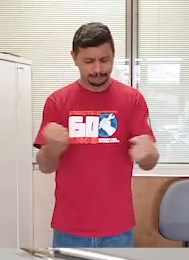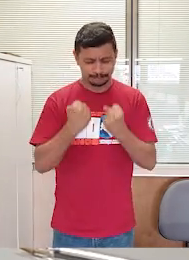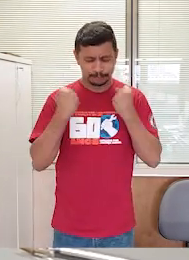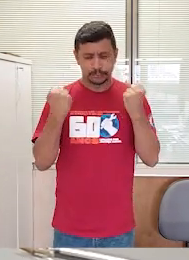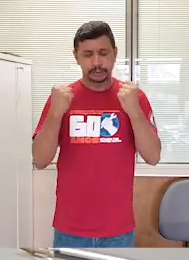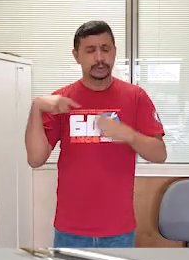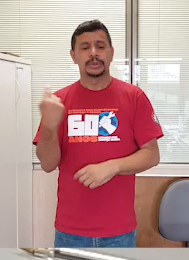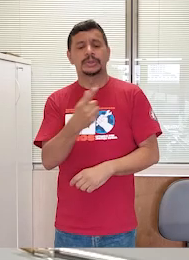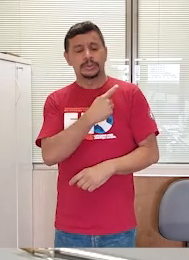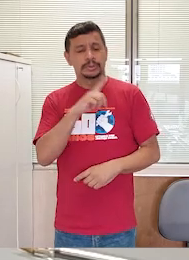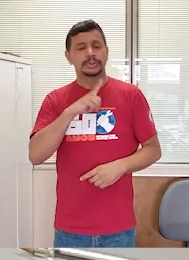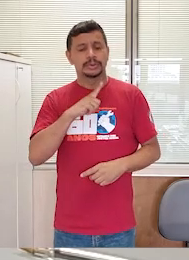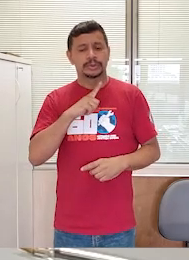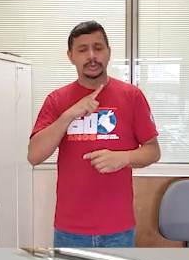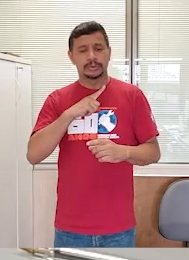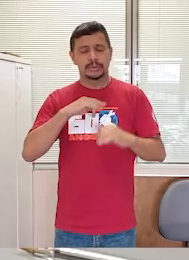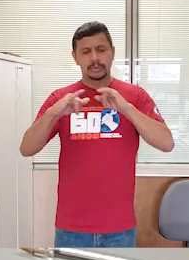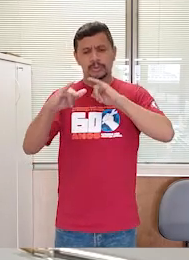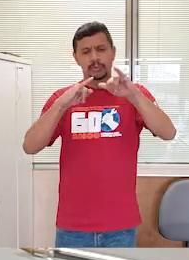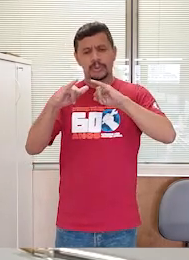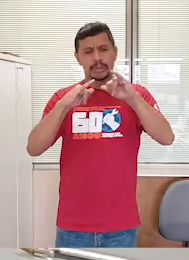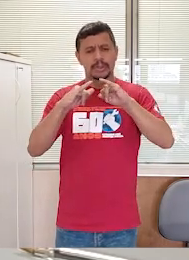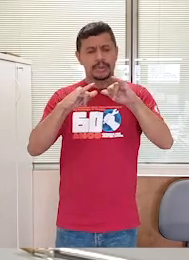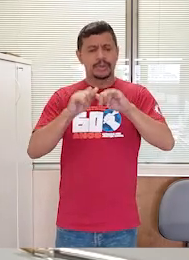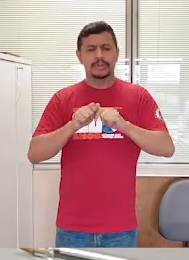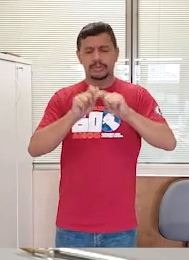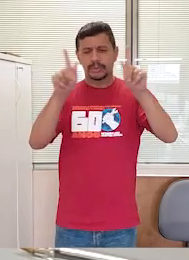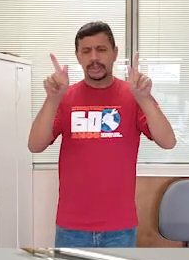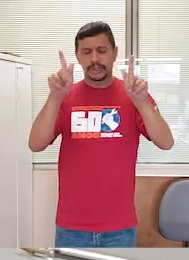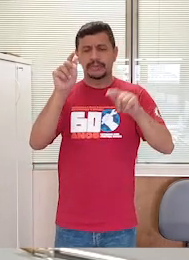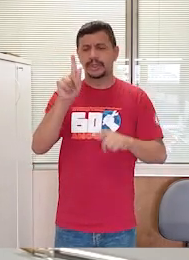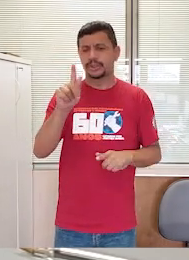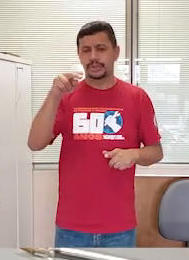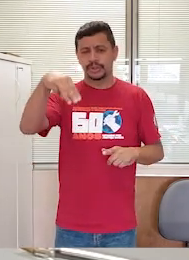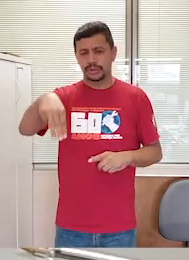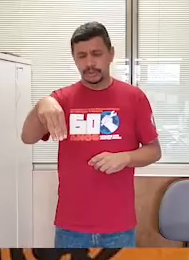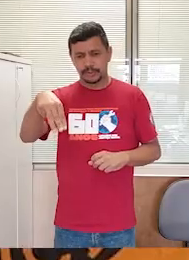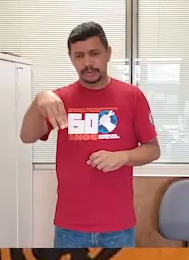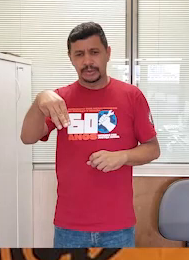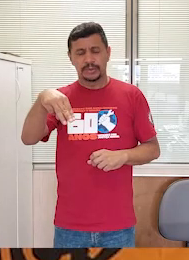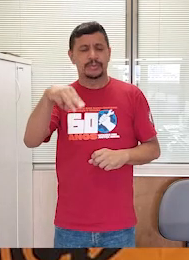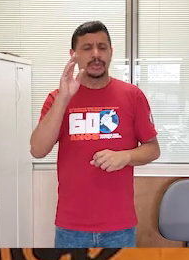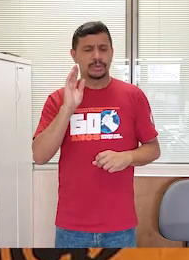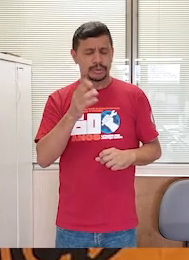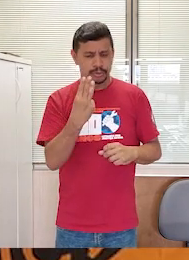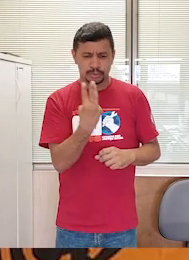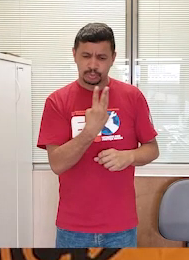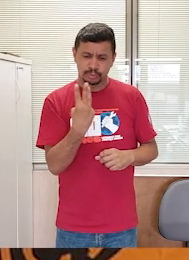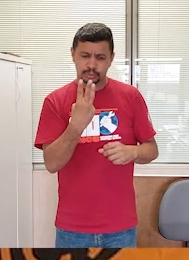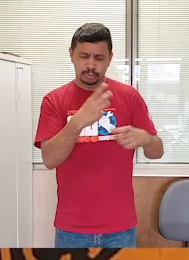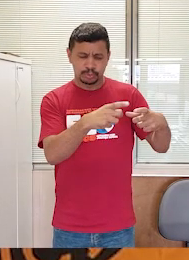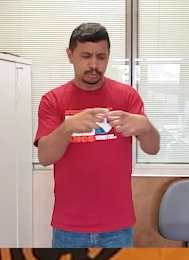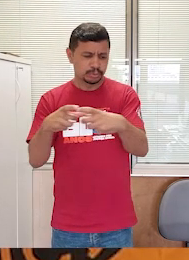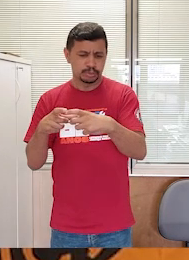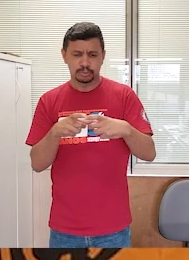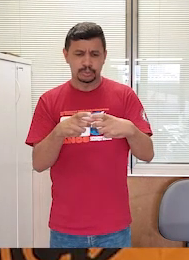outra informação é a continuação da greve na GM. Então, há três plantas, a